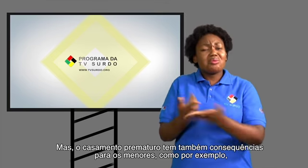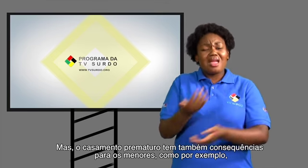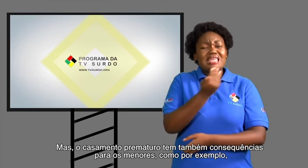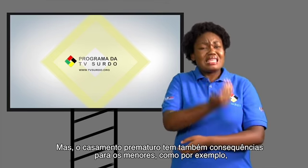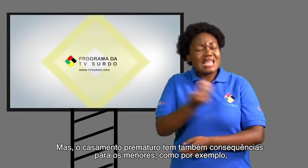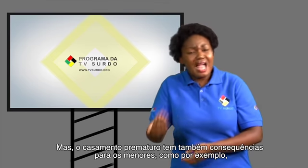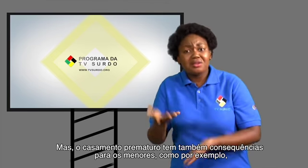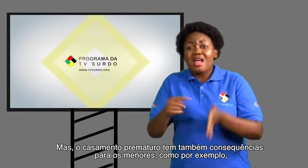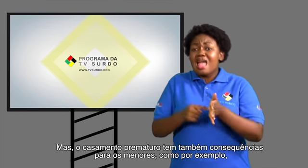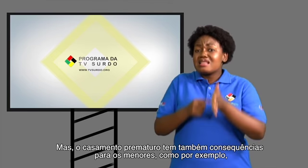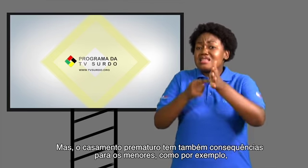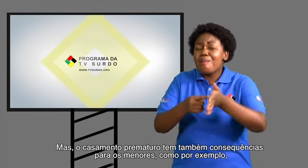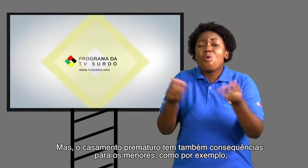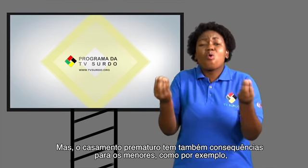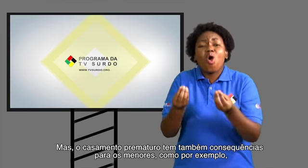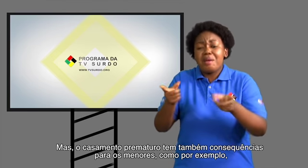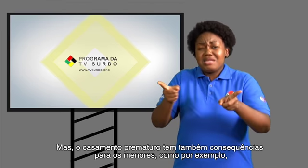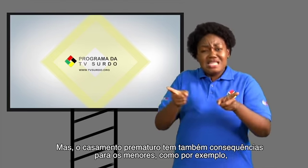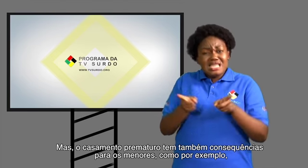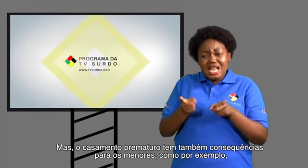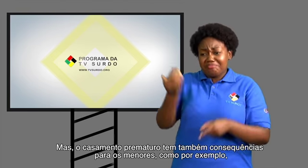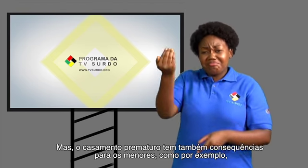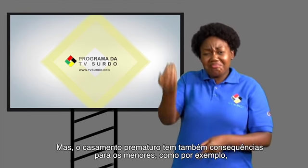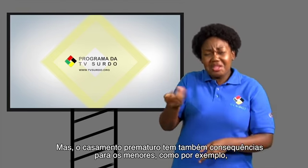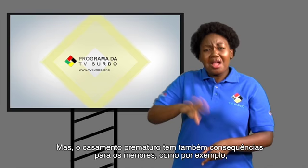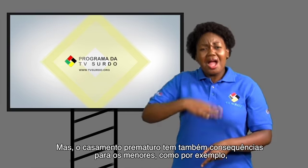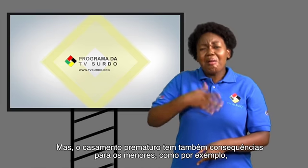Mas, o casamento prematuro tem também suas consequências para os menores.